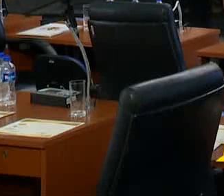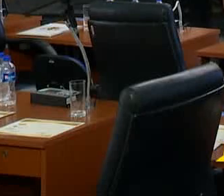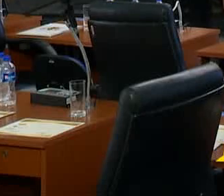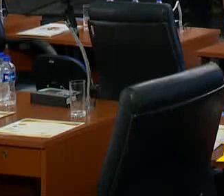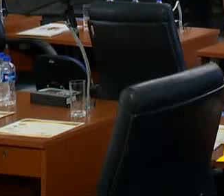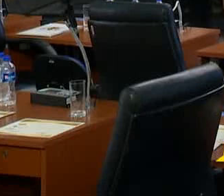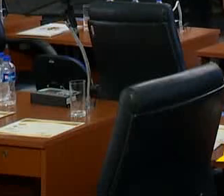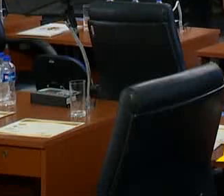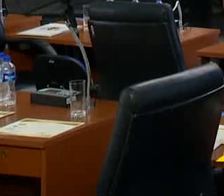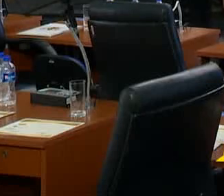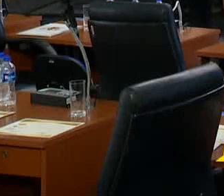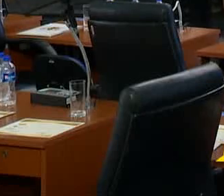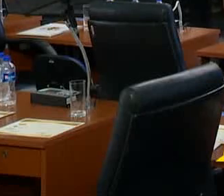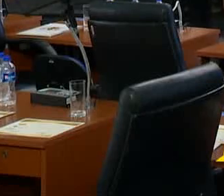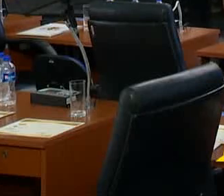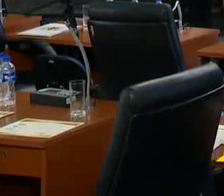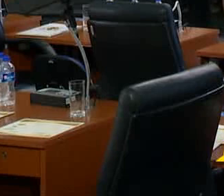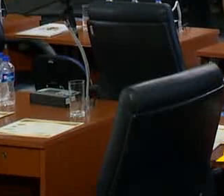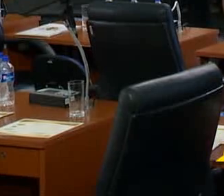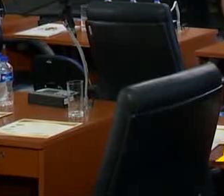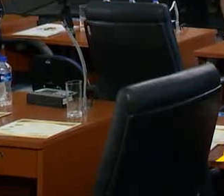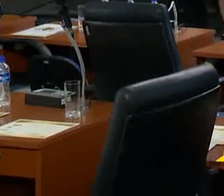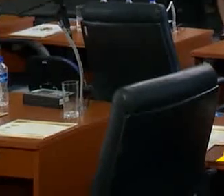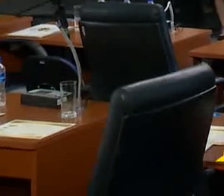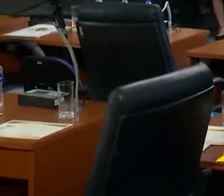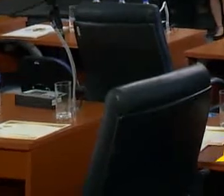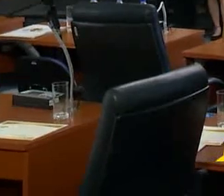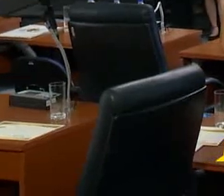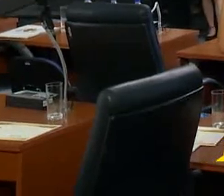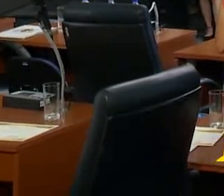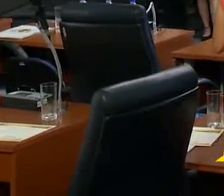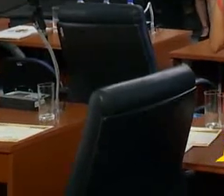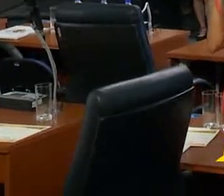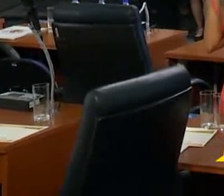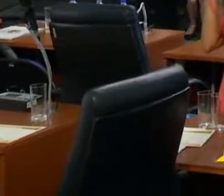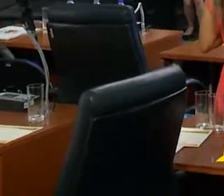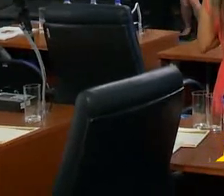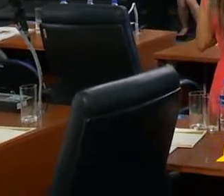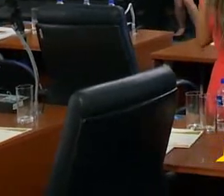Boa tarde. Gostaria de agradecer a presença também do vereador Fausto Pérez.